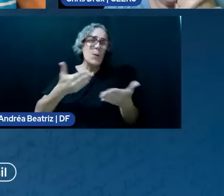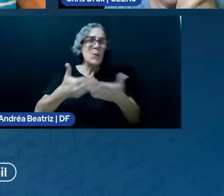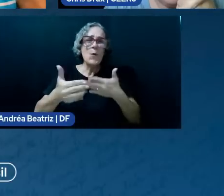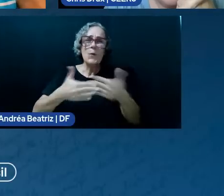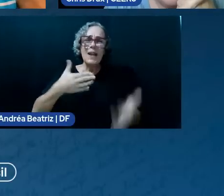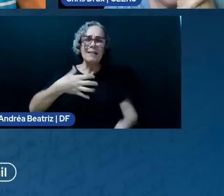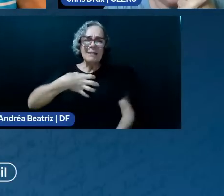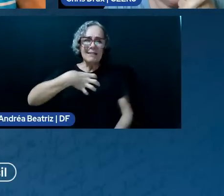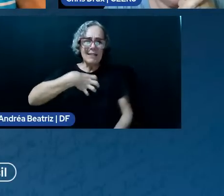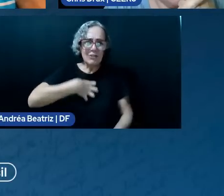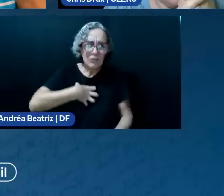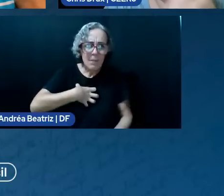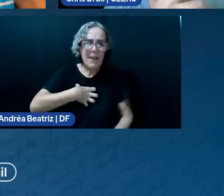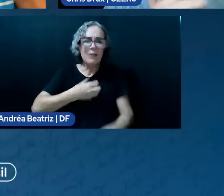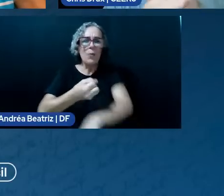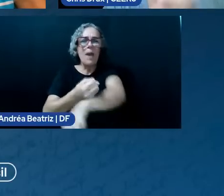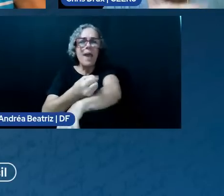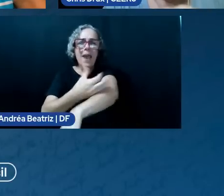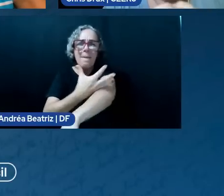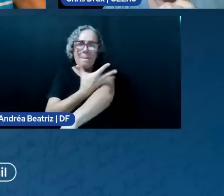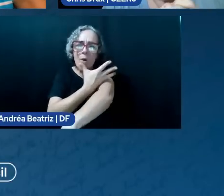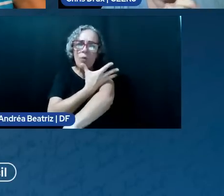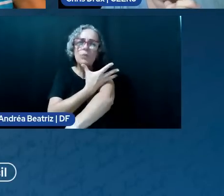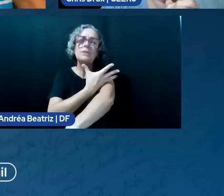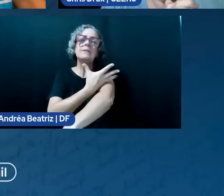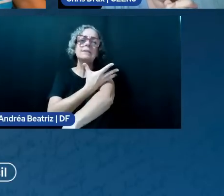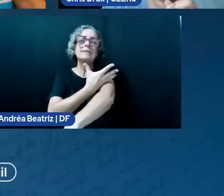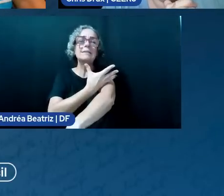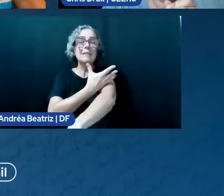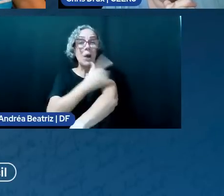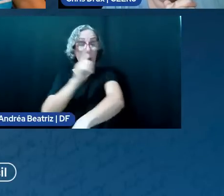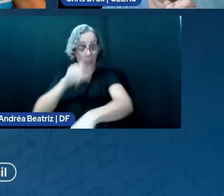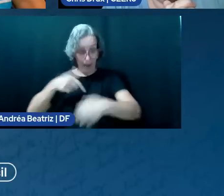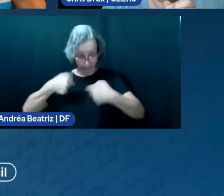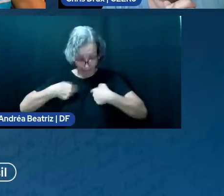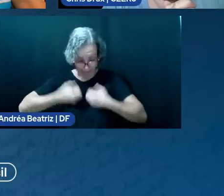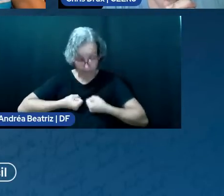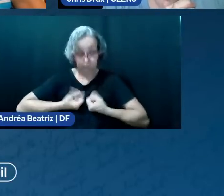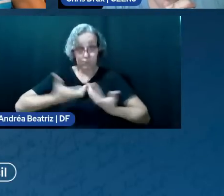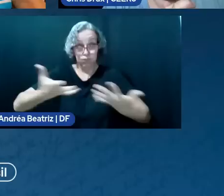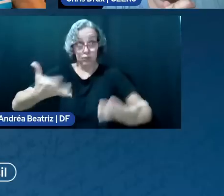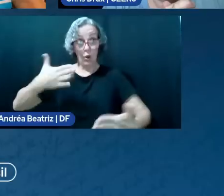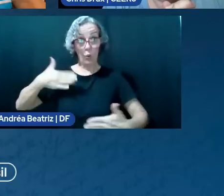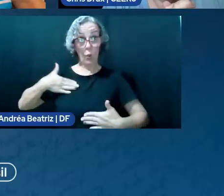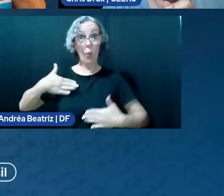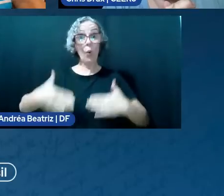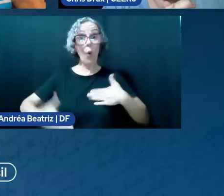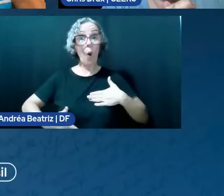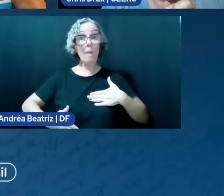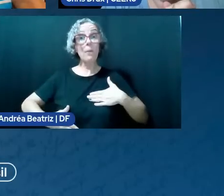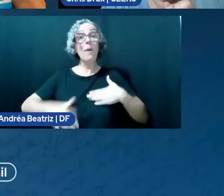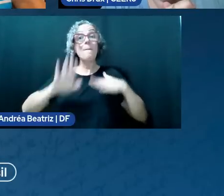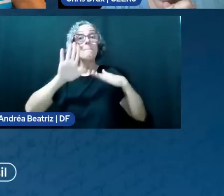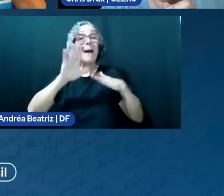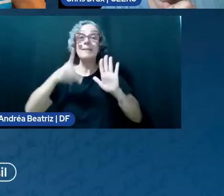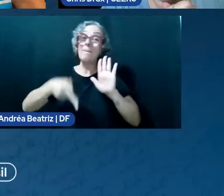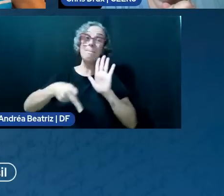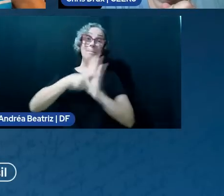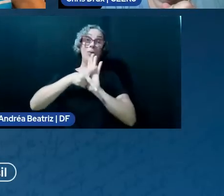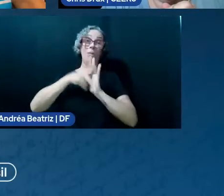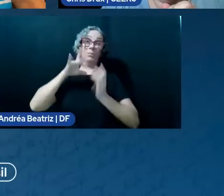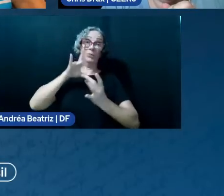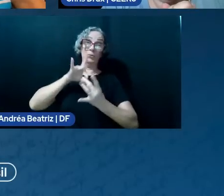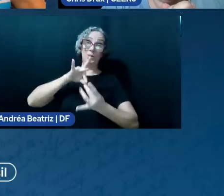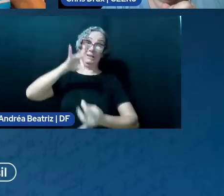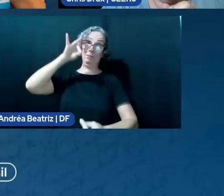no espírito, se manifesta no corpo físico, mas tem origem no espírito imortal. Então, quando vamos para o